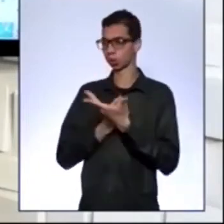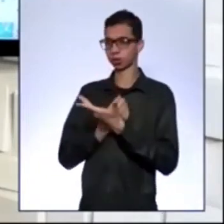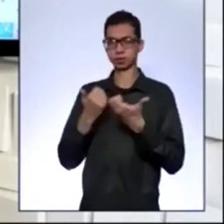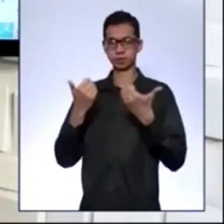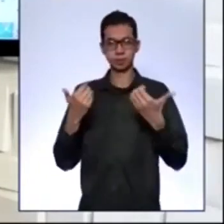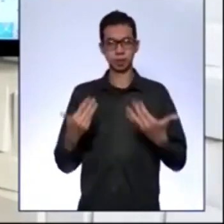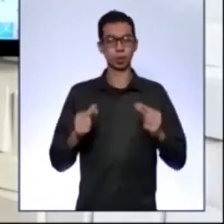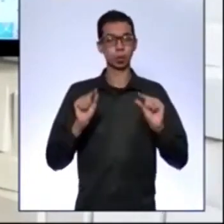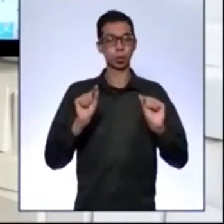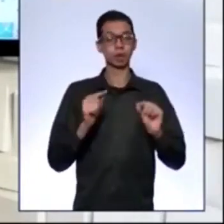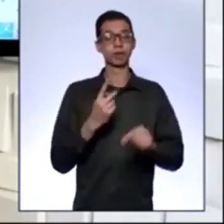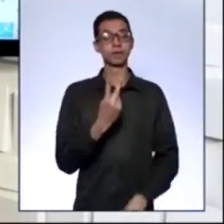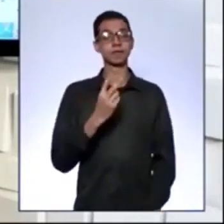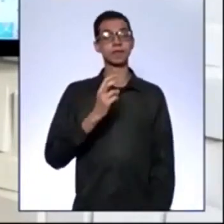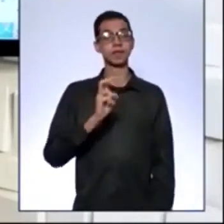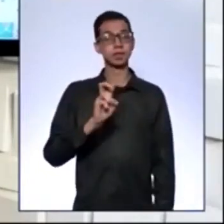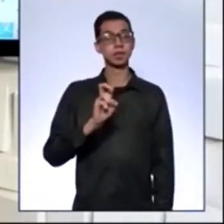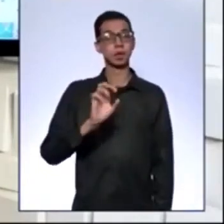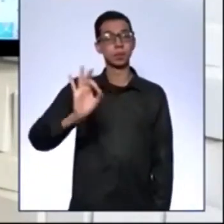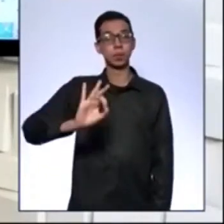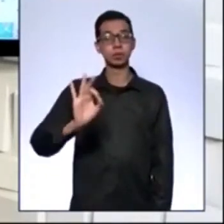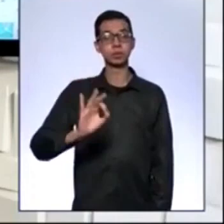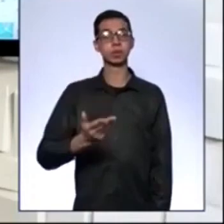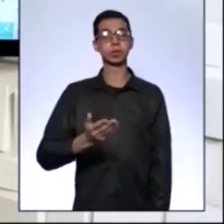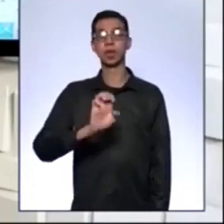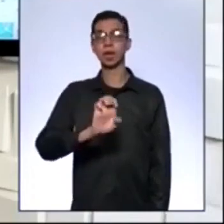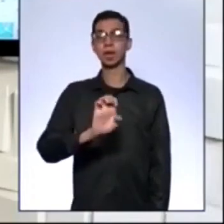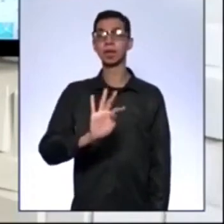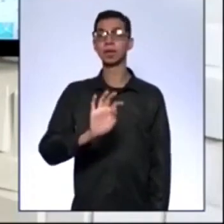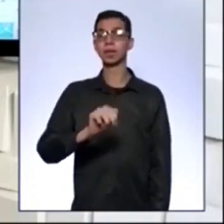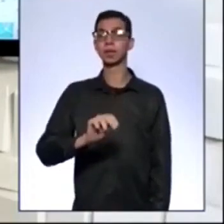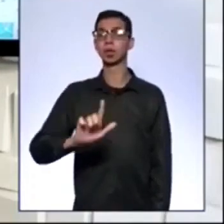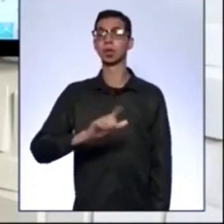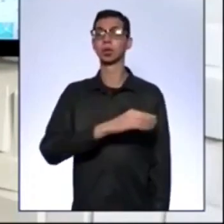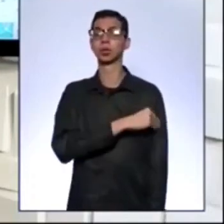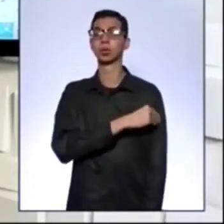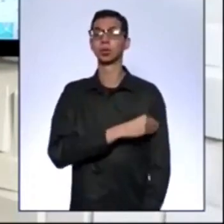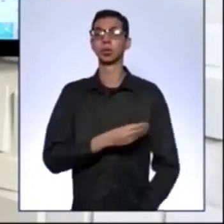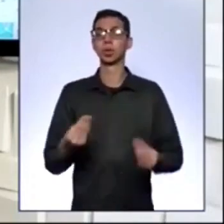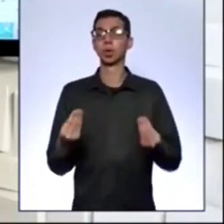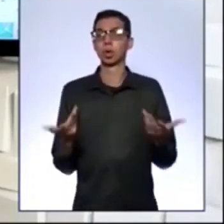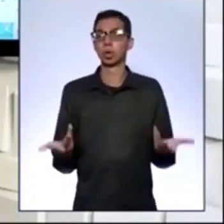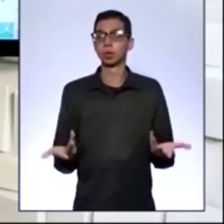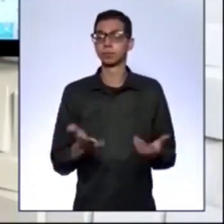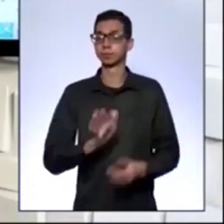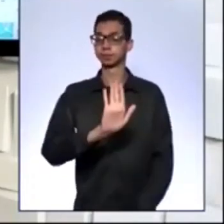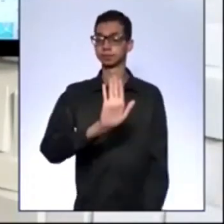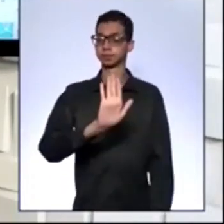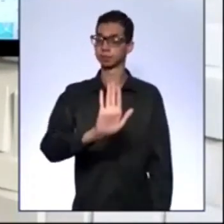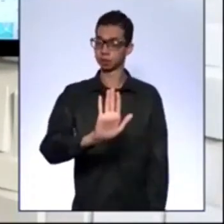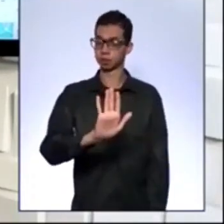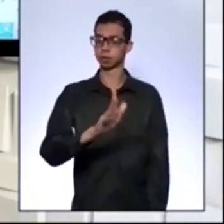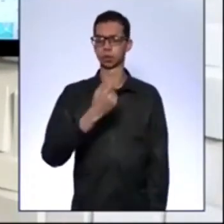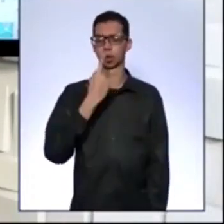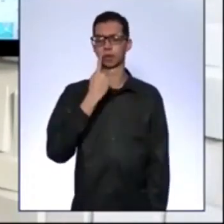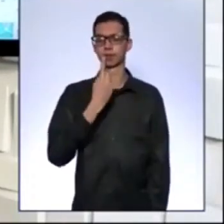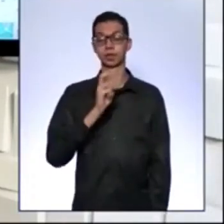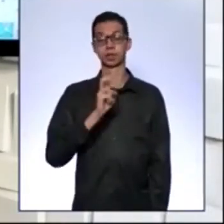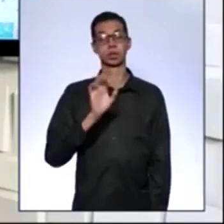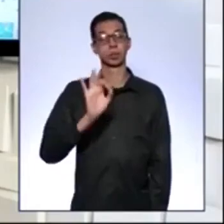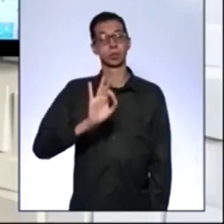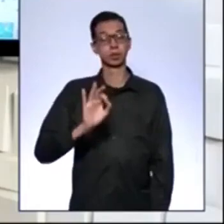25 por cento de etanol parou 25 por cento de etanol então quer dizer